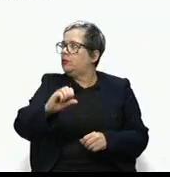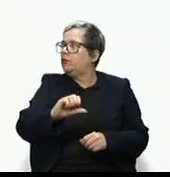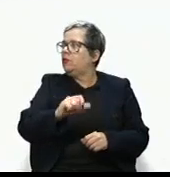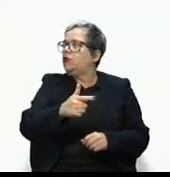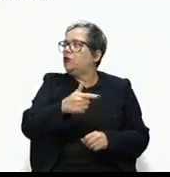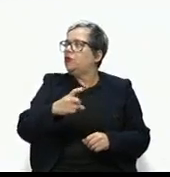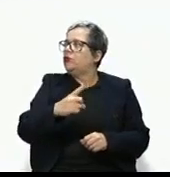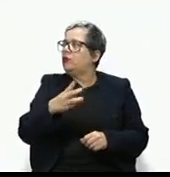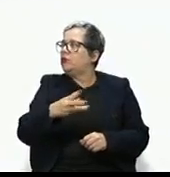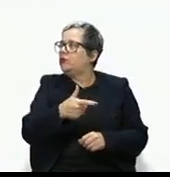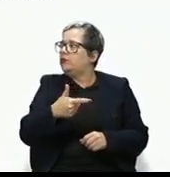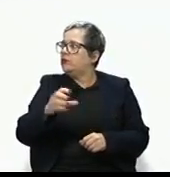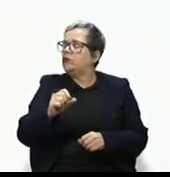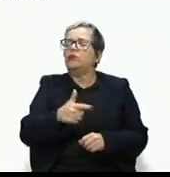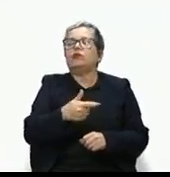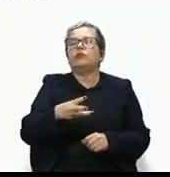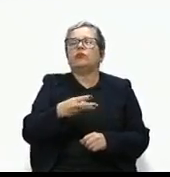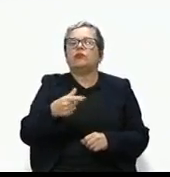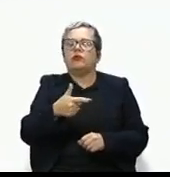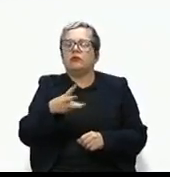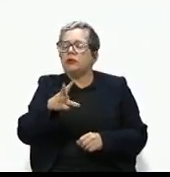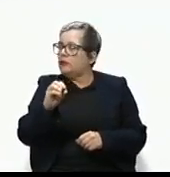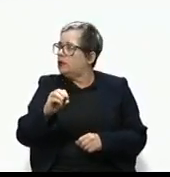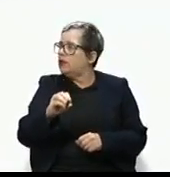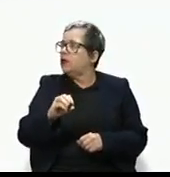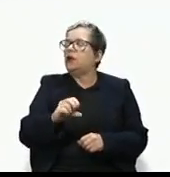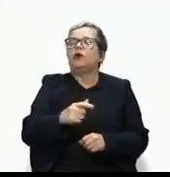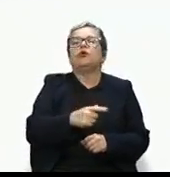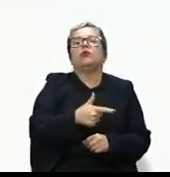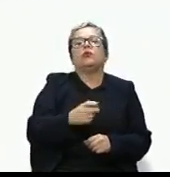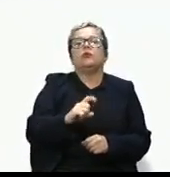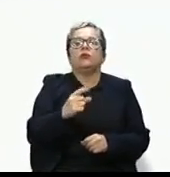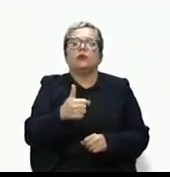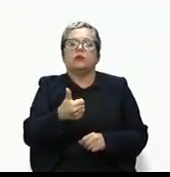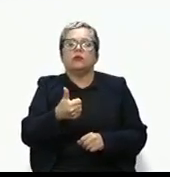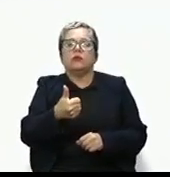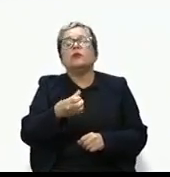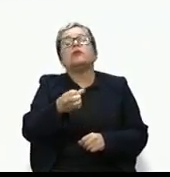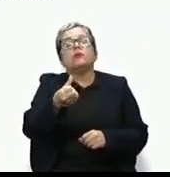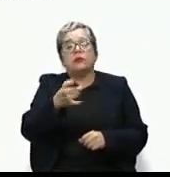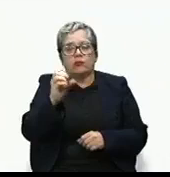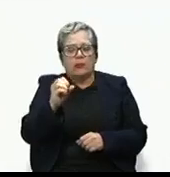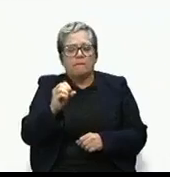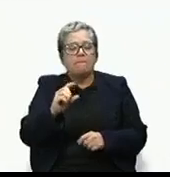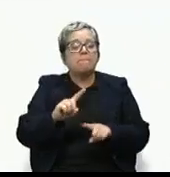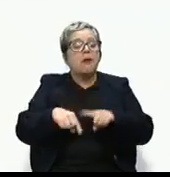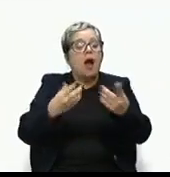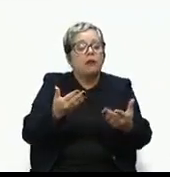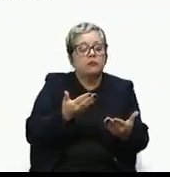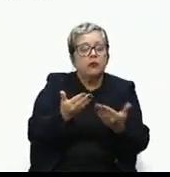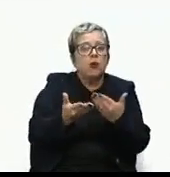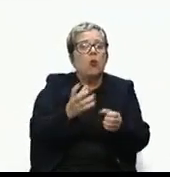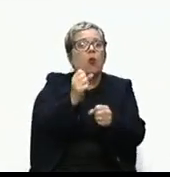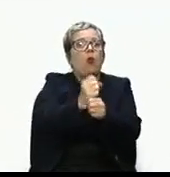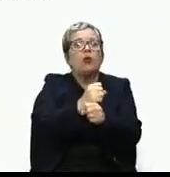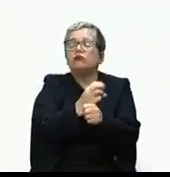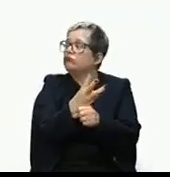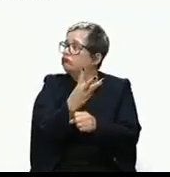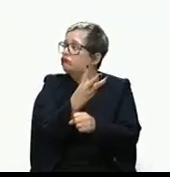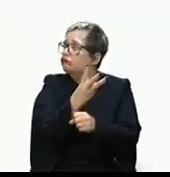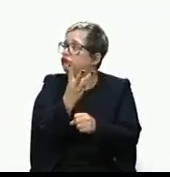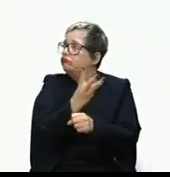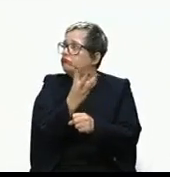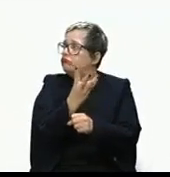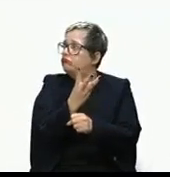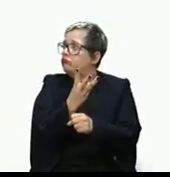do 2230 e do 2160. Só que nós temos que analisar no ano 3.